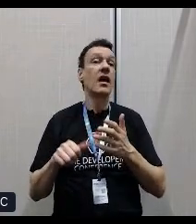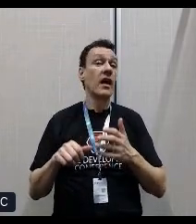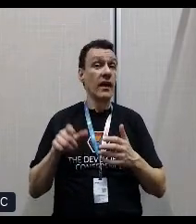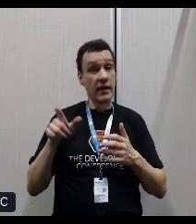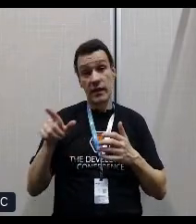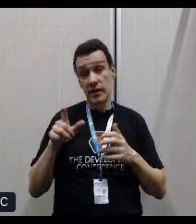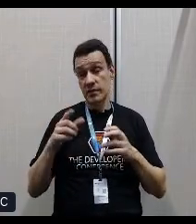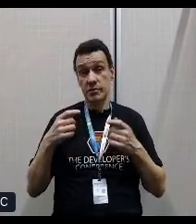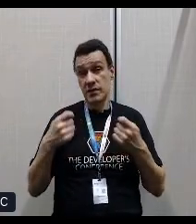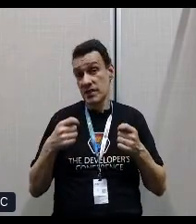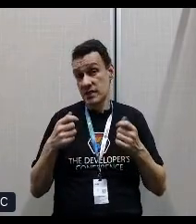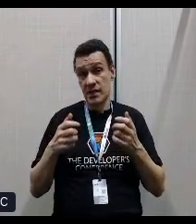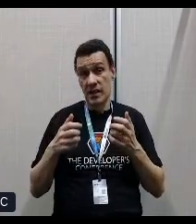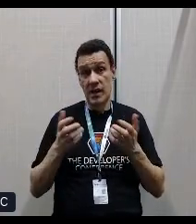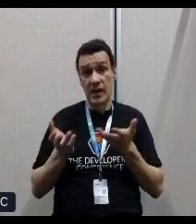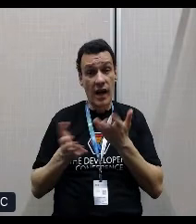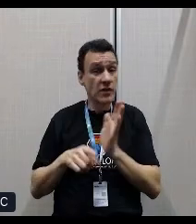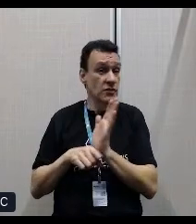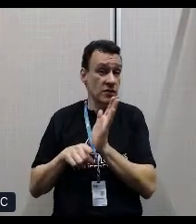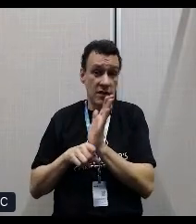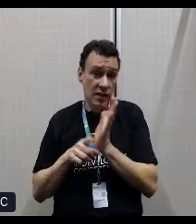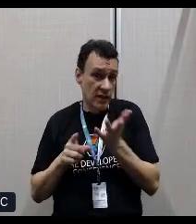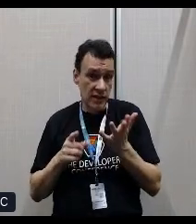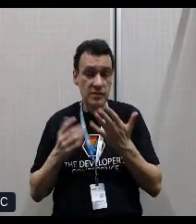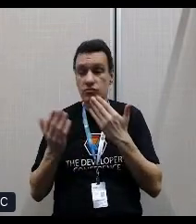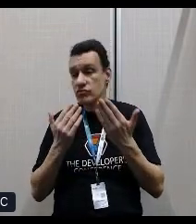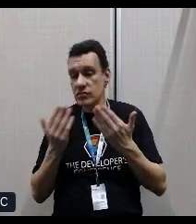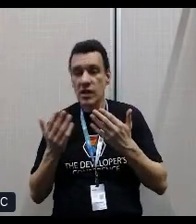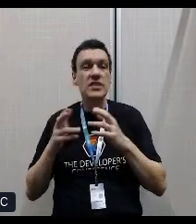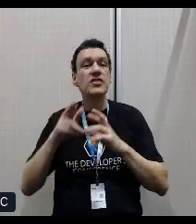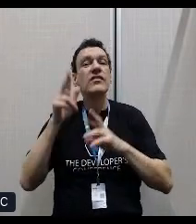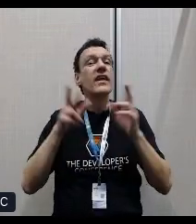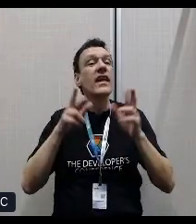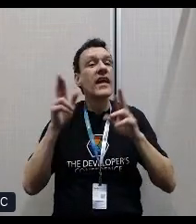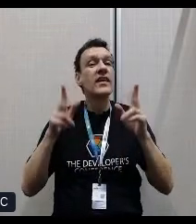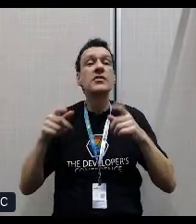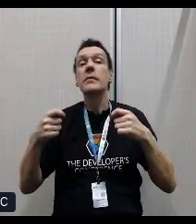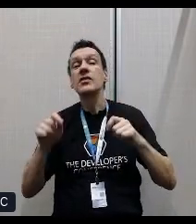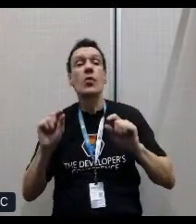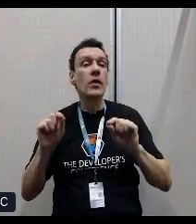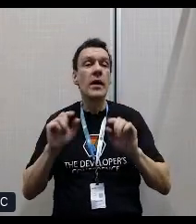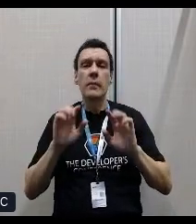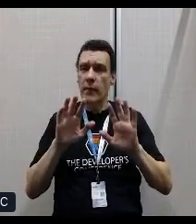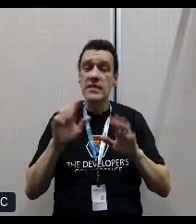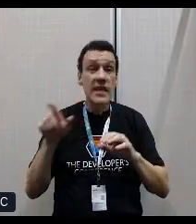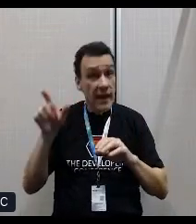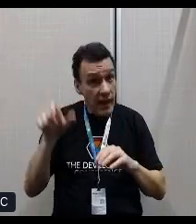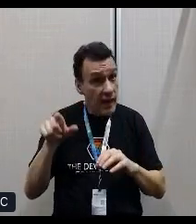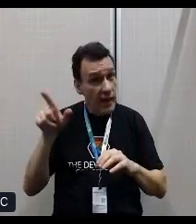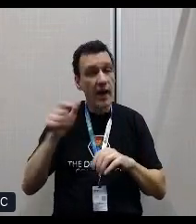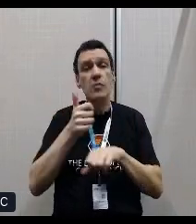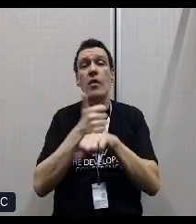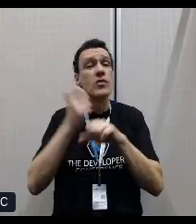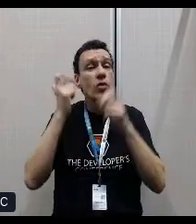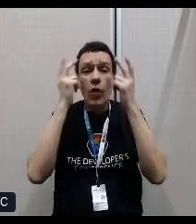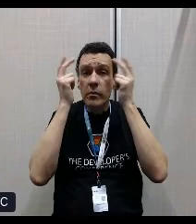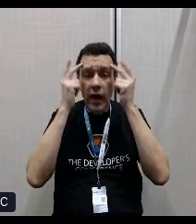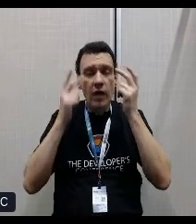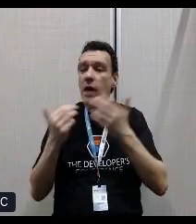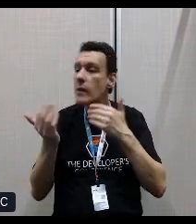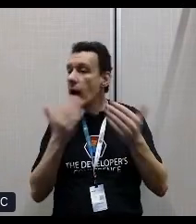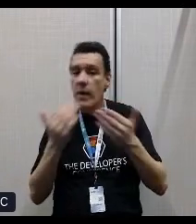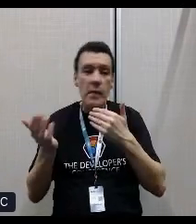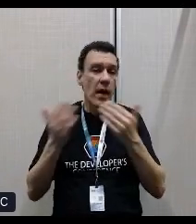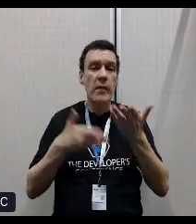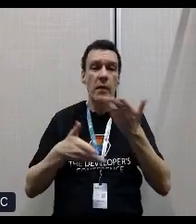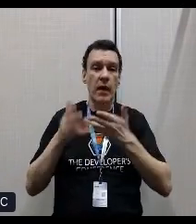alguém comum, então converse, interaja, tudo dentro das possibilidades profissionais. Né? E aqui tem uma frase, próximo slide, tem uma